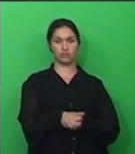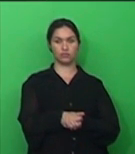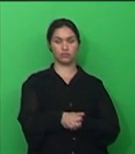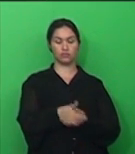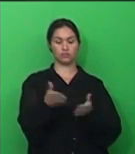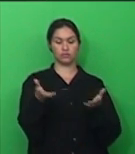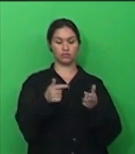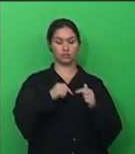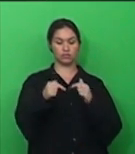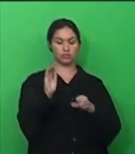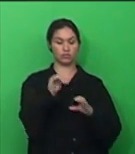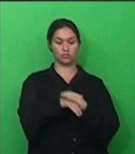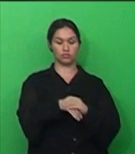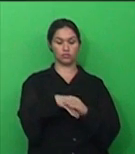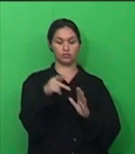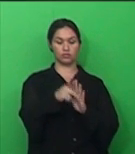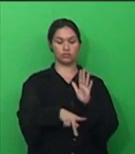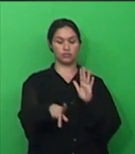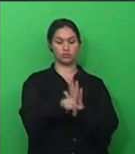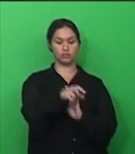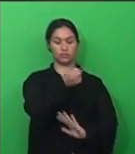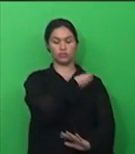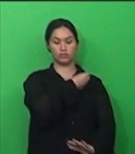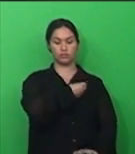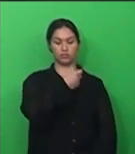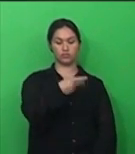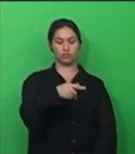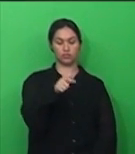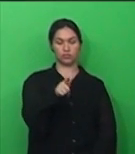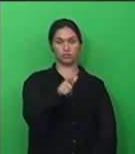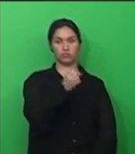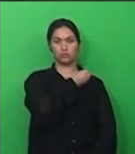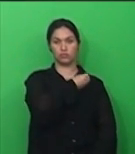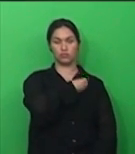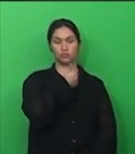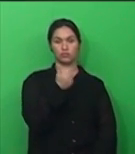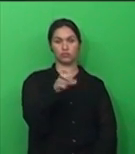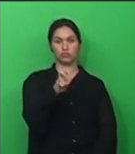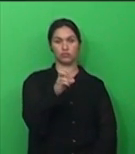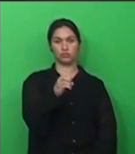Em única discussão e votação, projeto de lei número PL